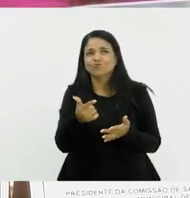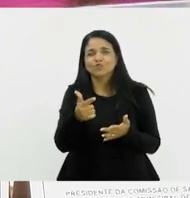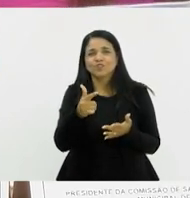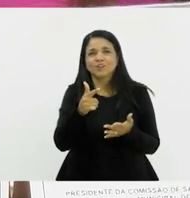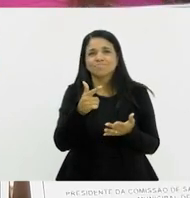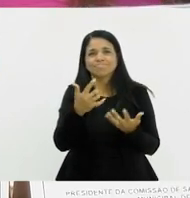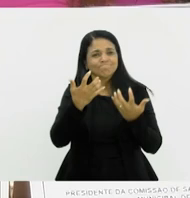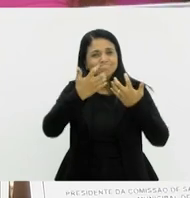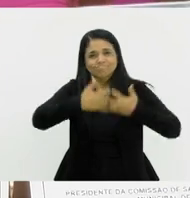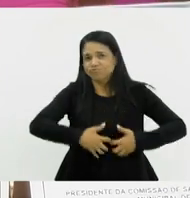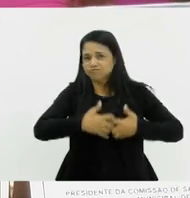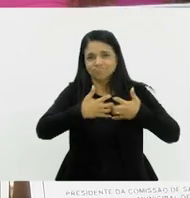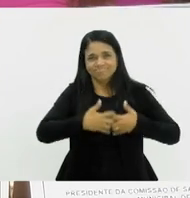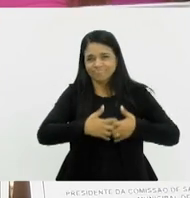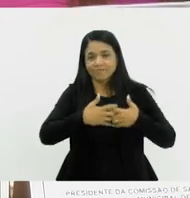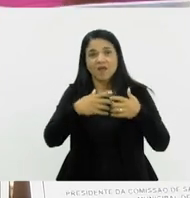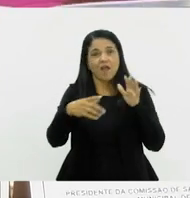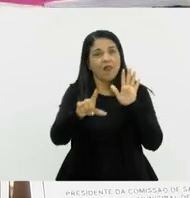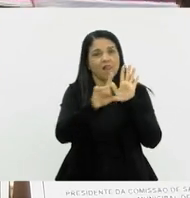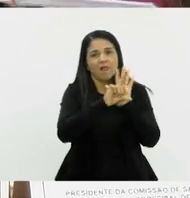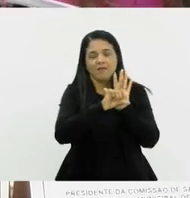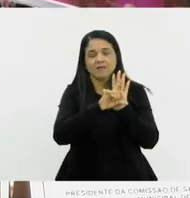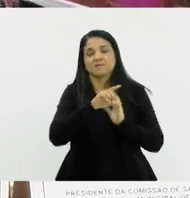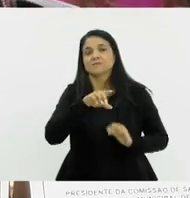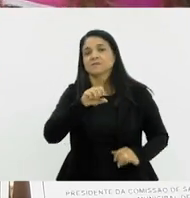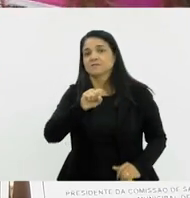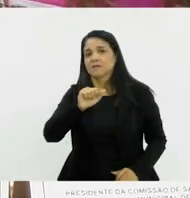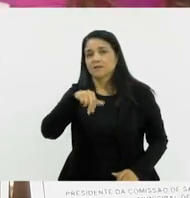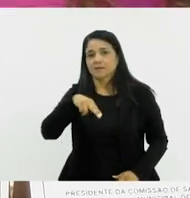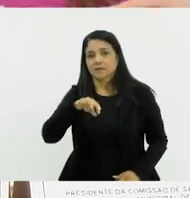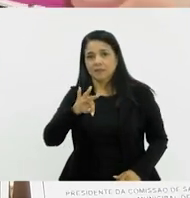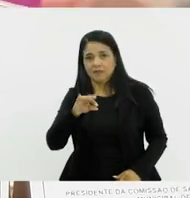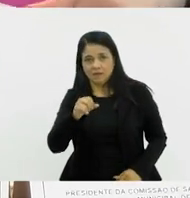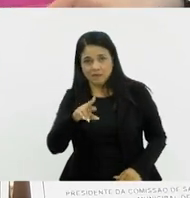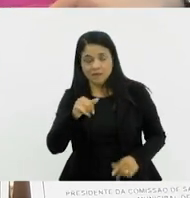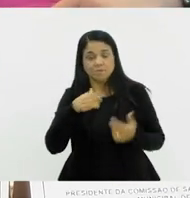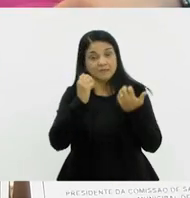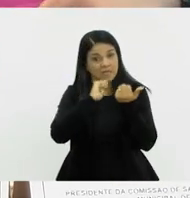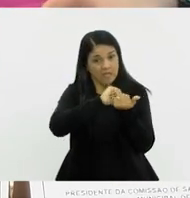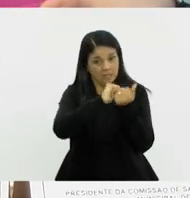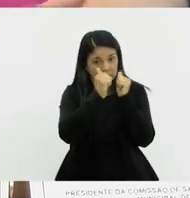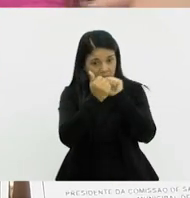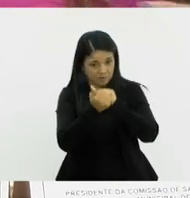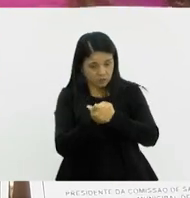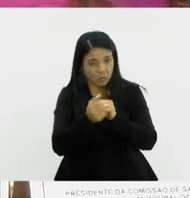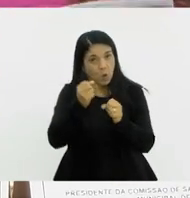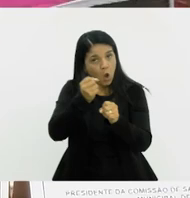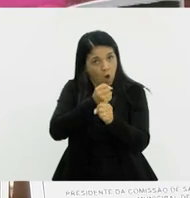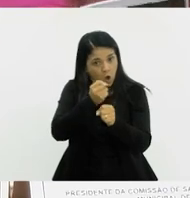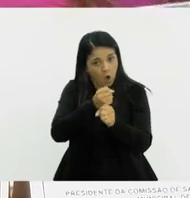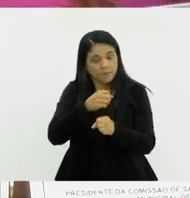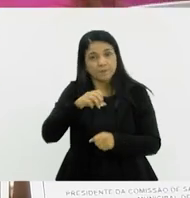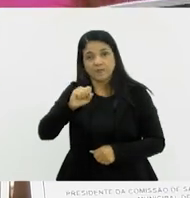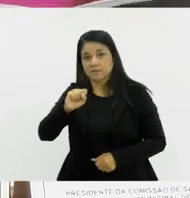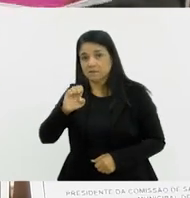adequada de acordo com as, legislação sanitária, mas as adequações estão sendo feitas pela, CEAP. Houve necessidade, houve